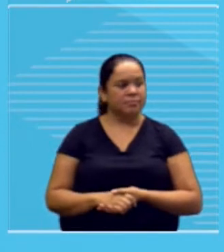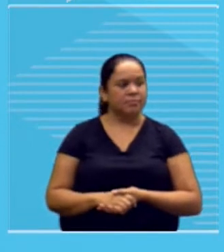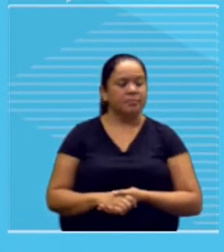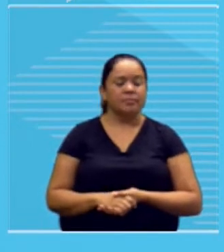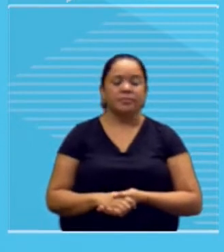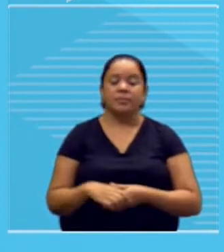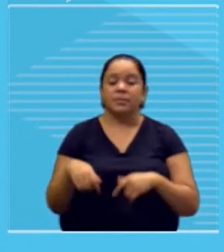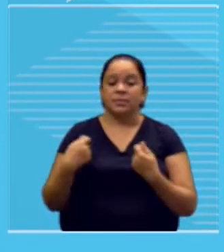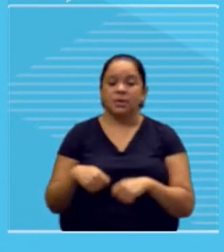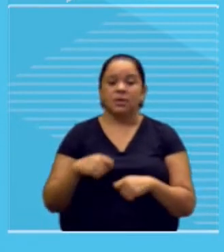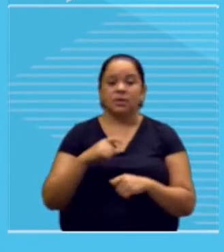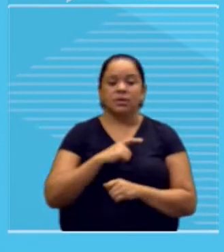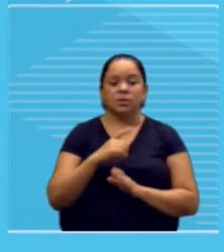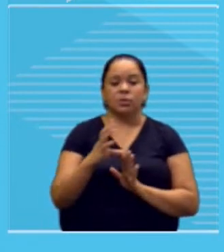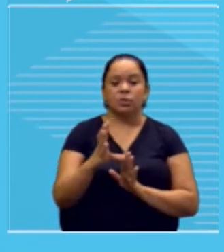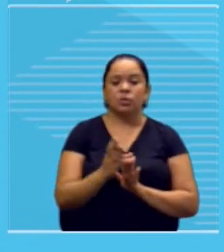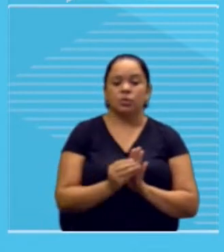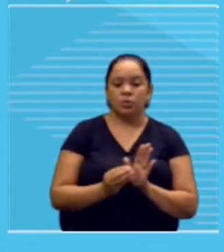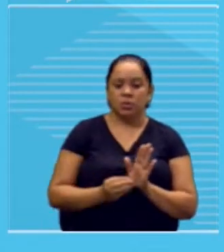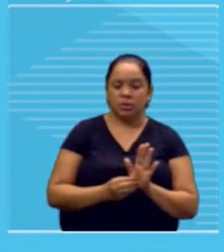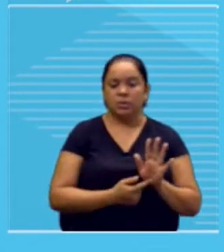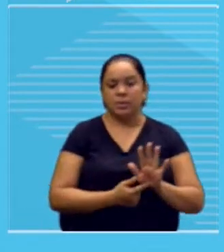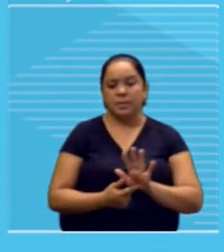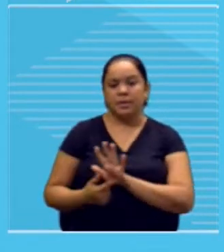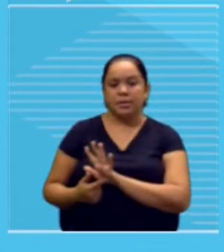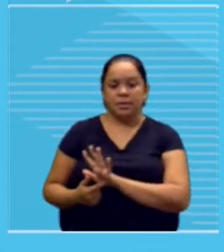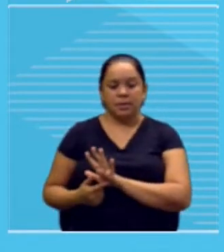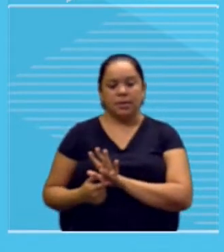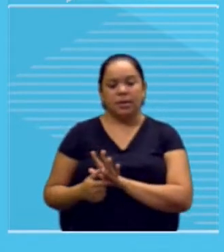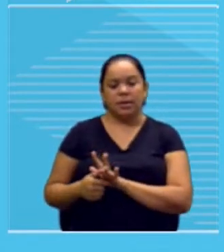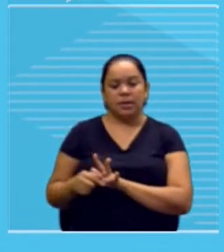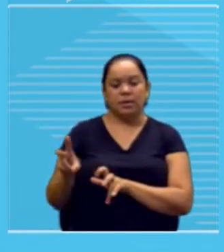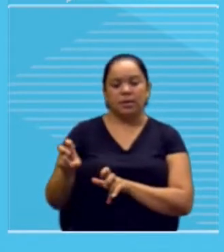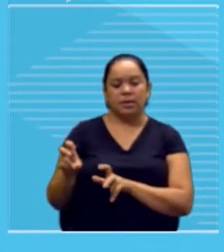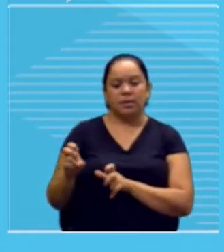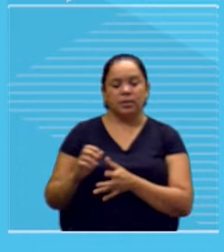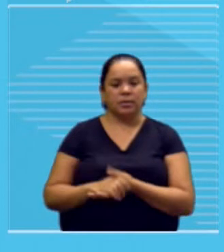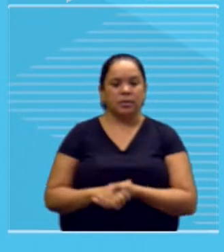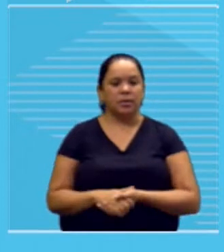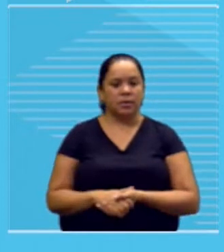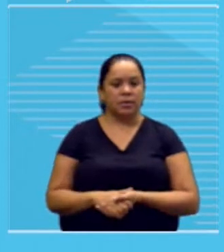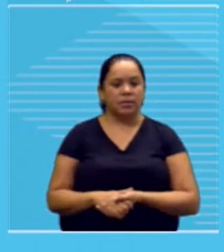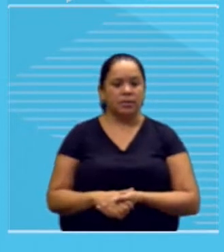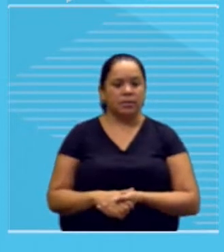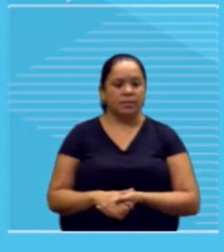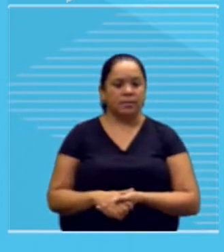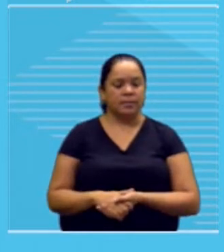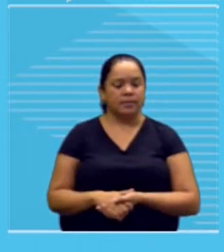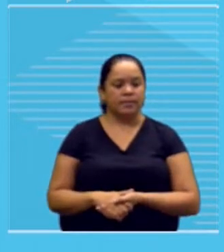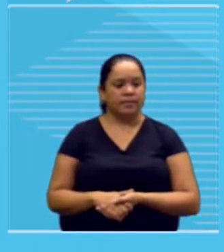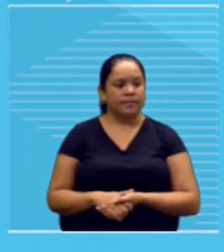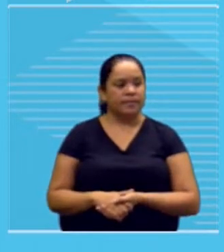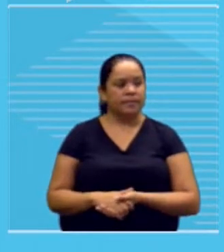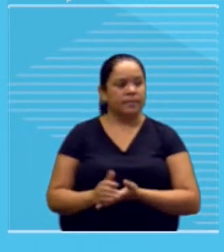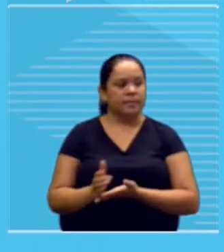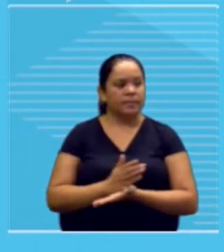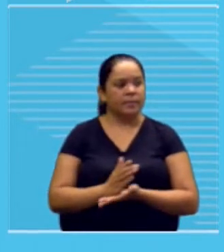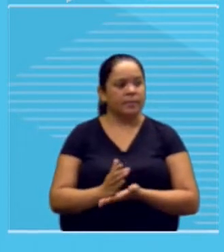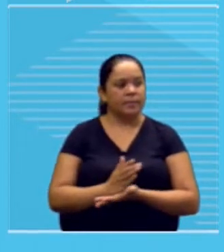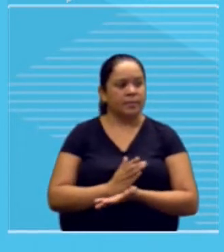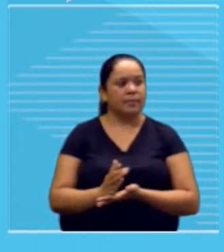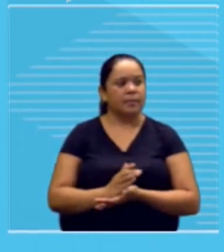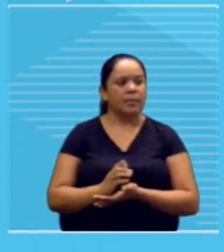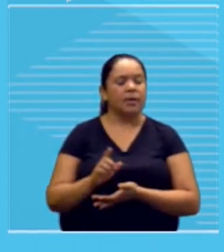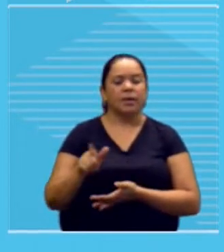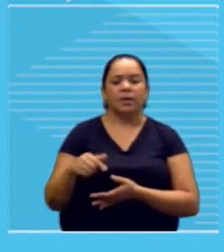conteúdo assim abordado que a gente chama de tema o tema na maioria das vezes se refere a um imã de interesse